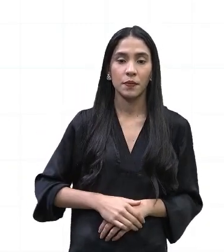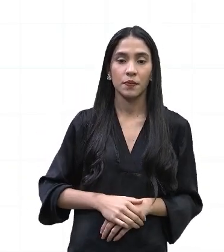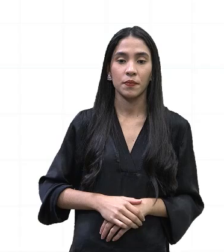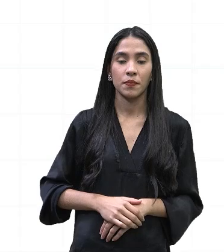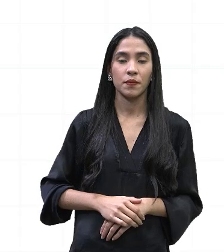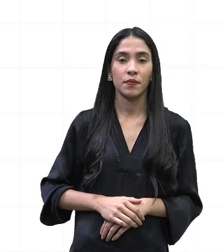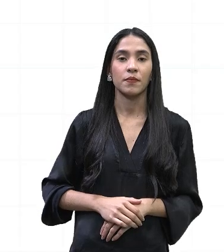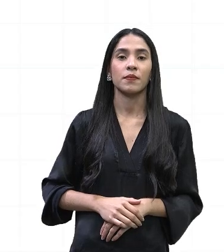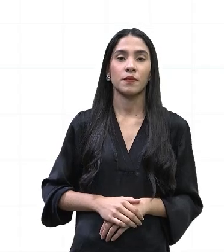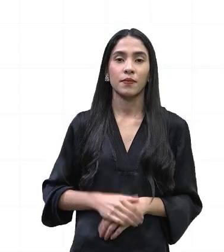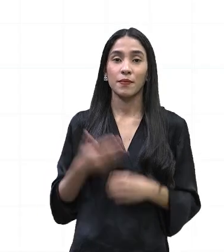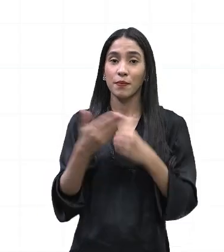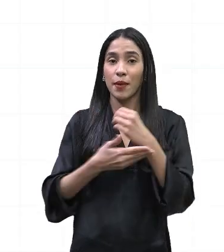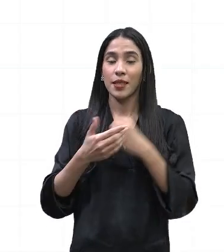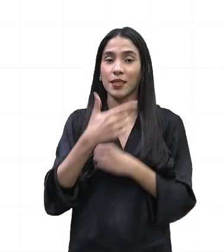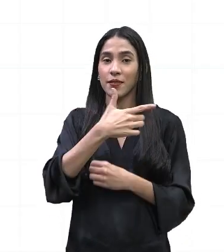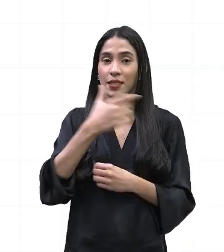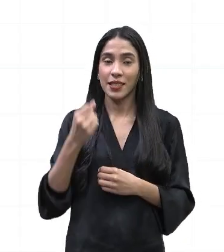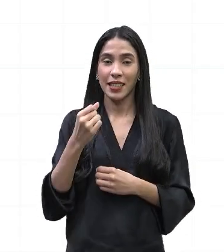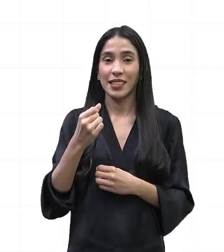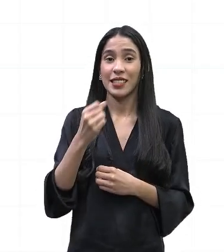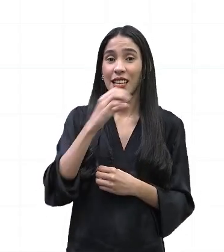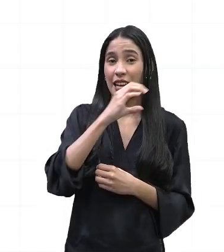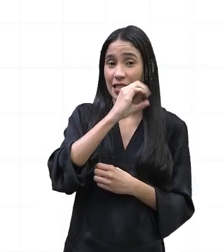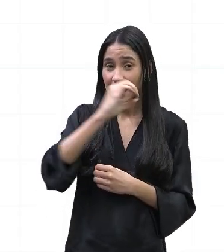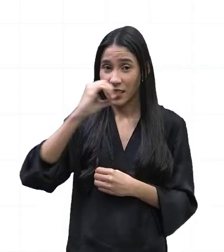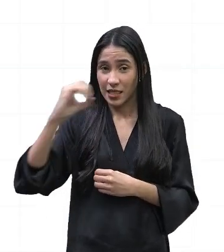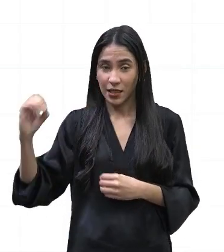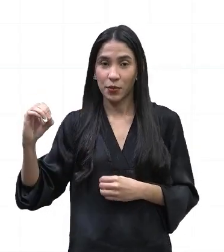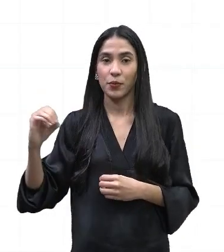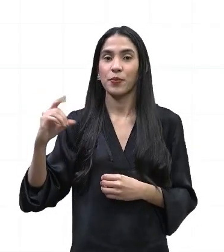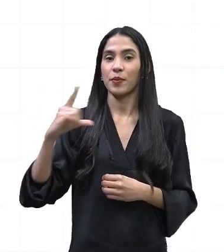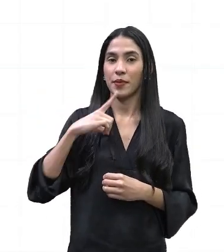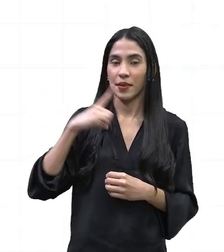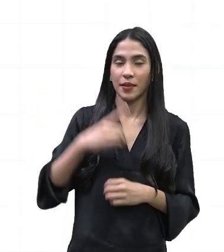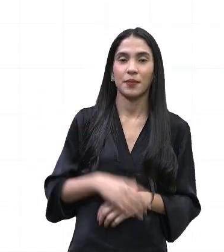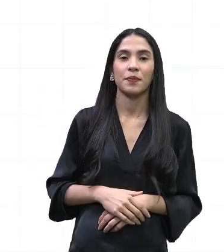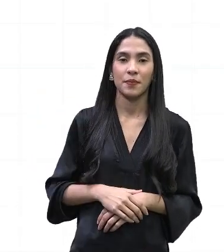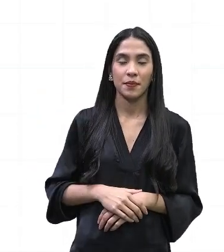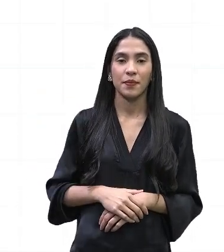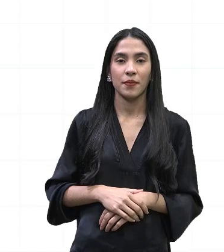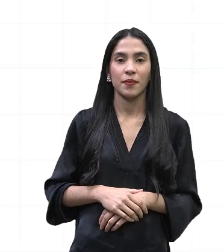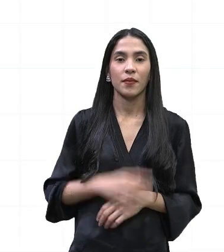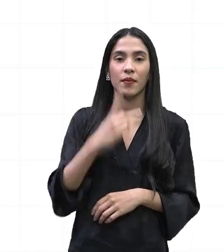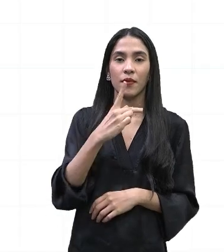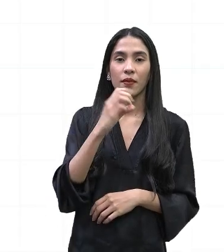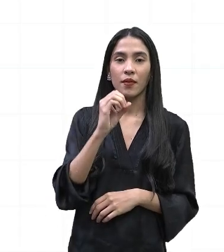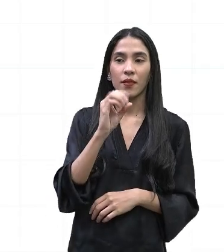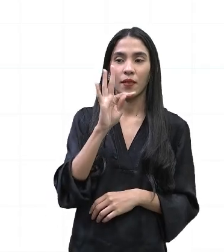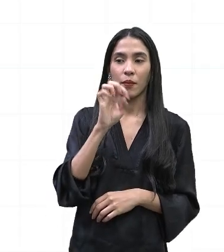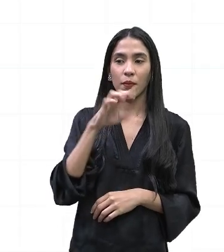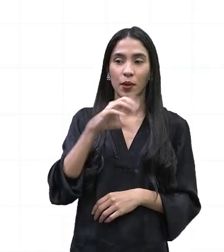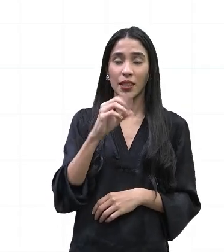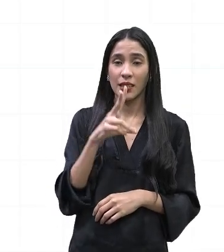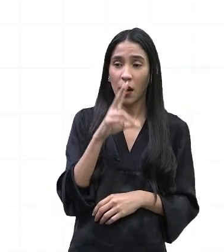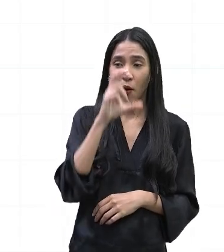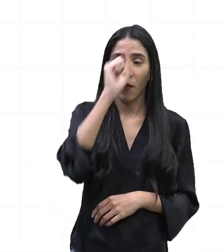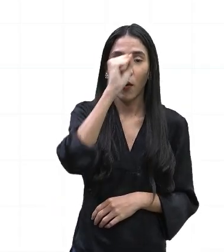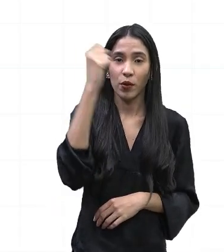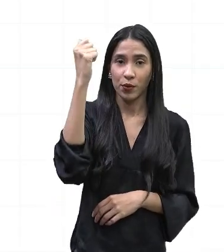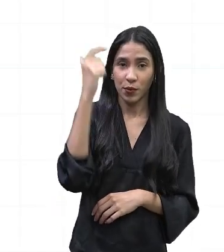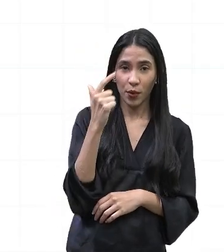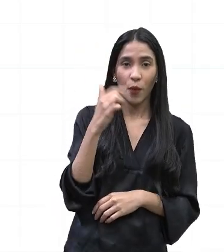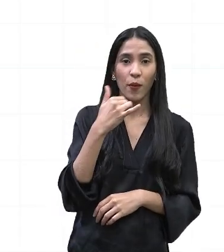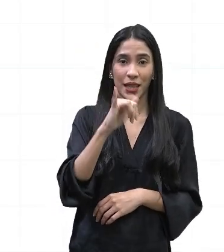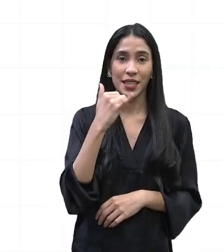base 26. Então, são 26 zeros, que a gente tem aí de potência total irradiada pelo Sol,